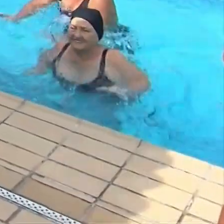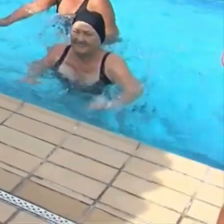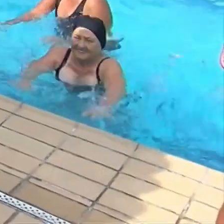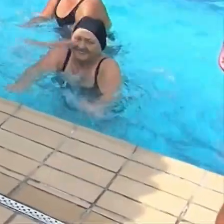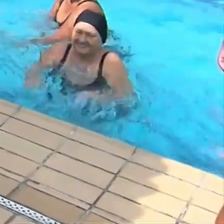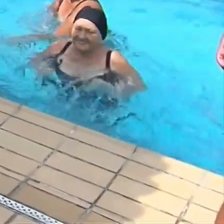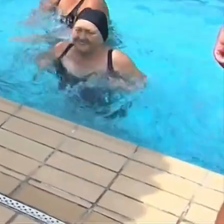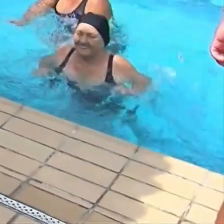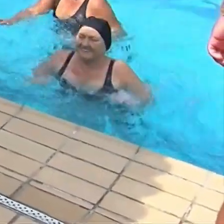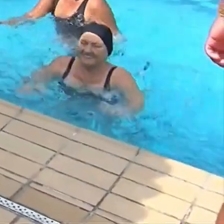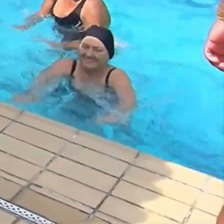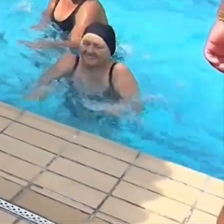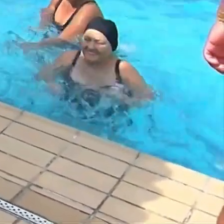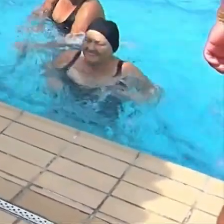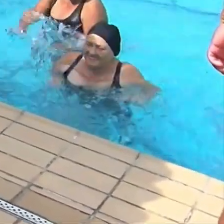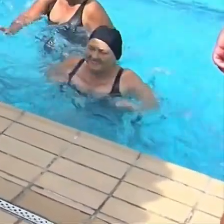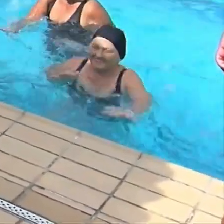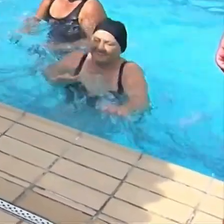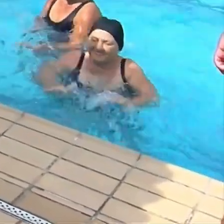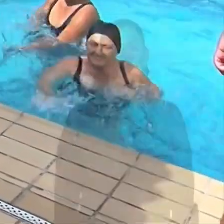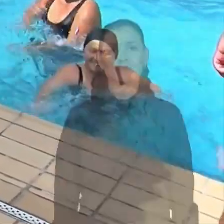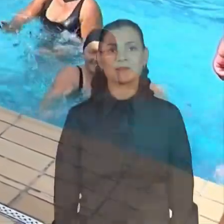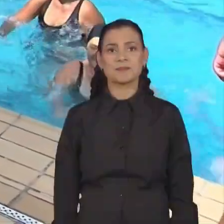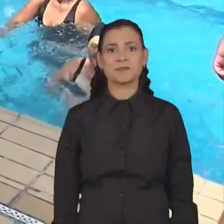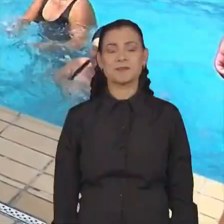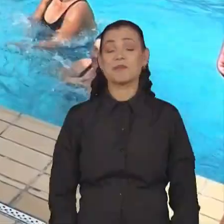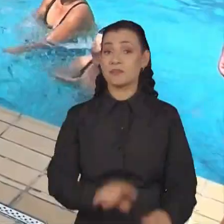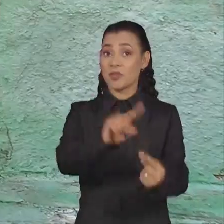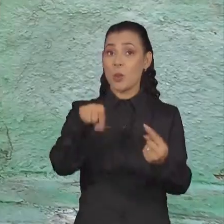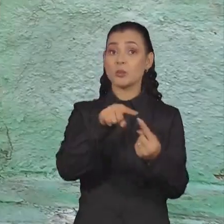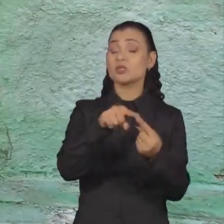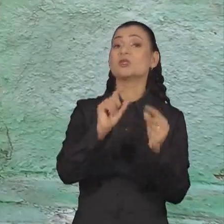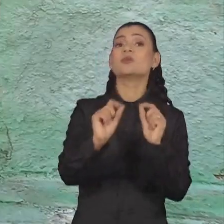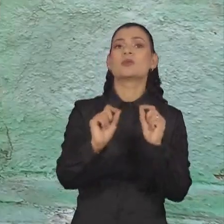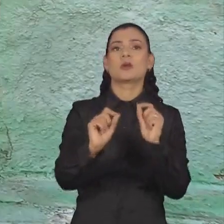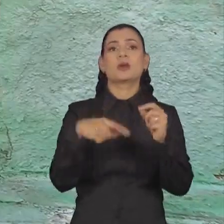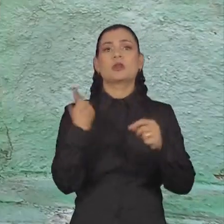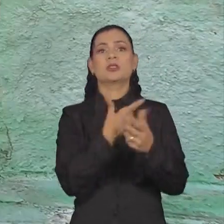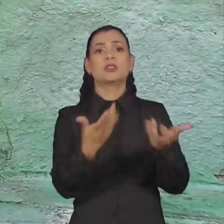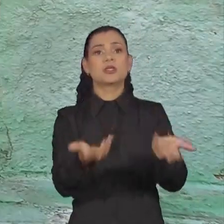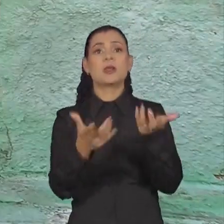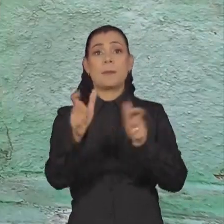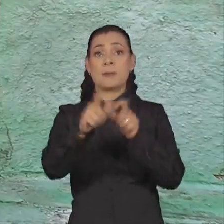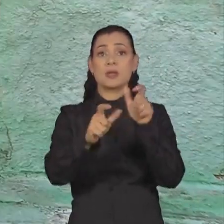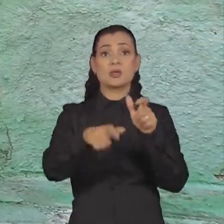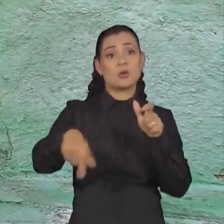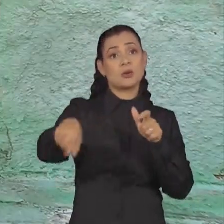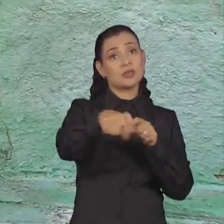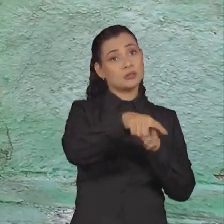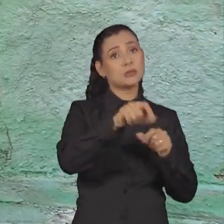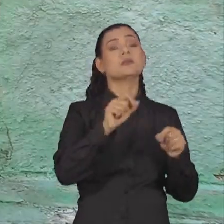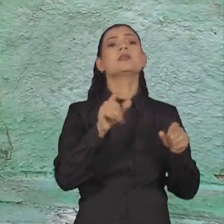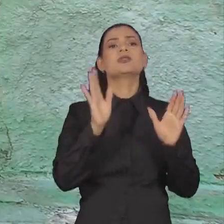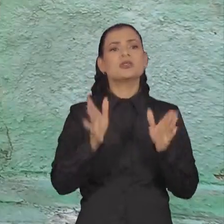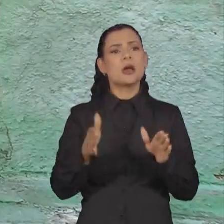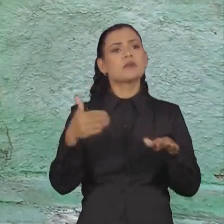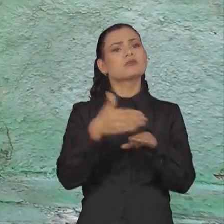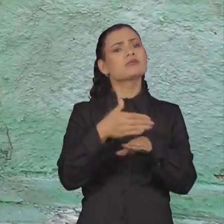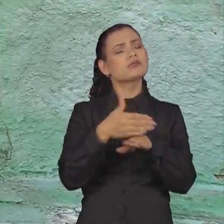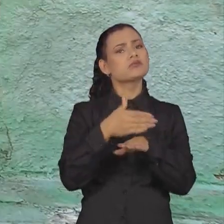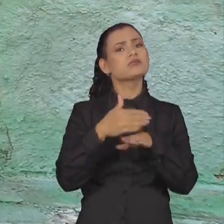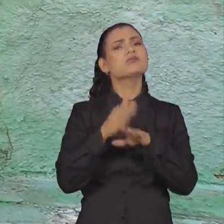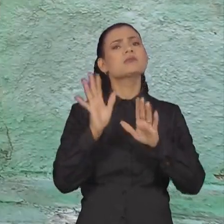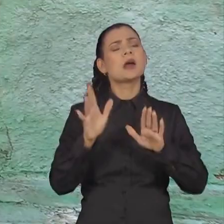Bora, Vera! Nosso objetivo é fazer com que as pessoas que fazem parte dessas aulas melhorem a